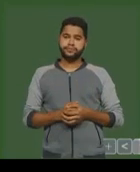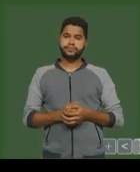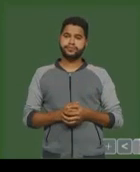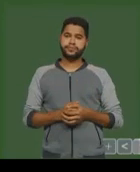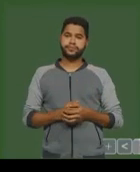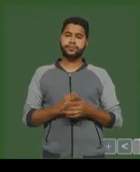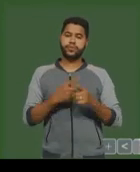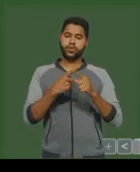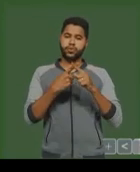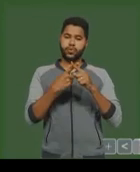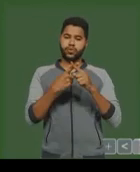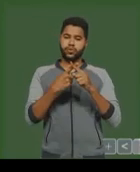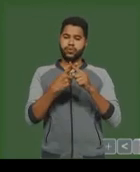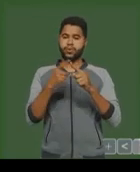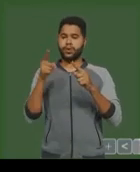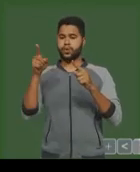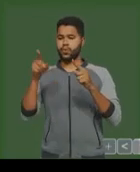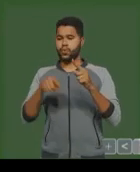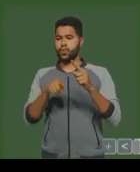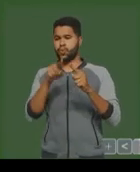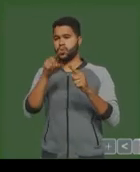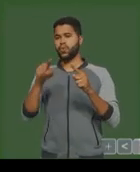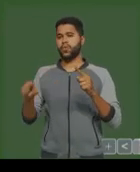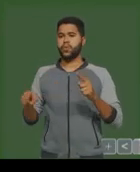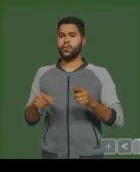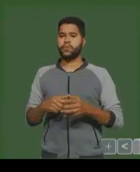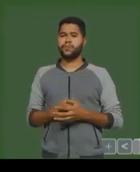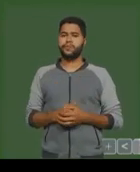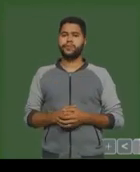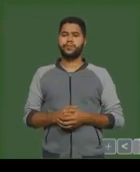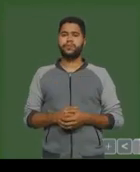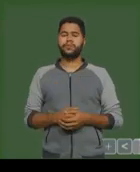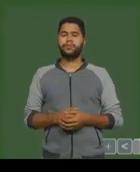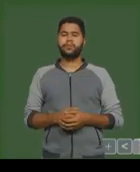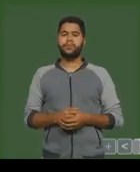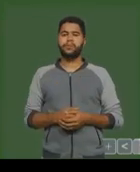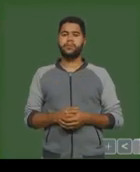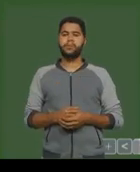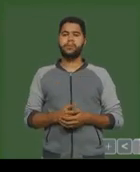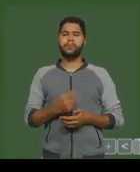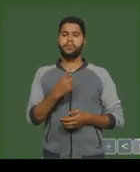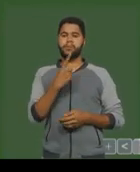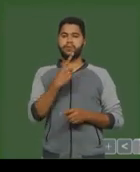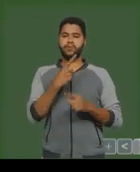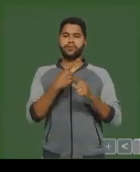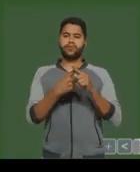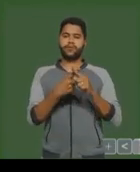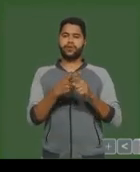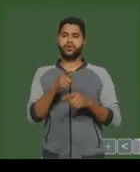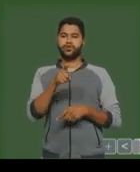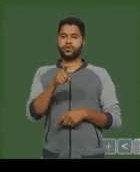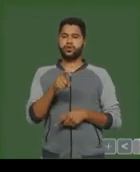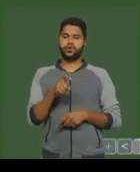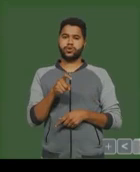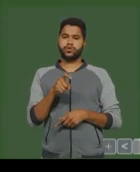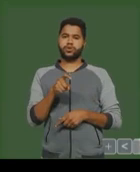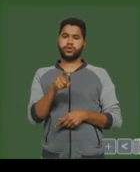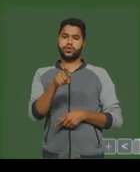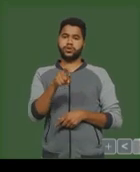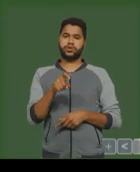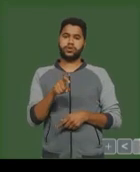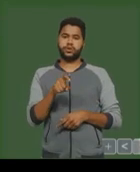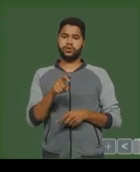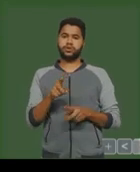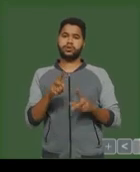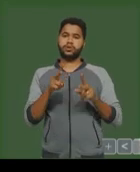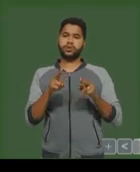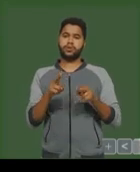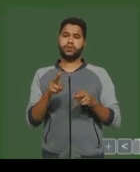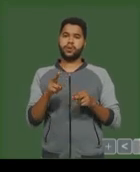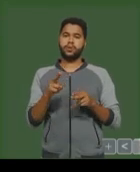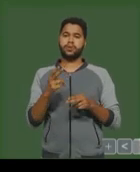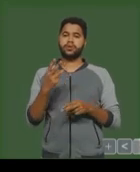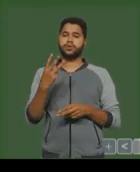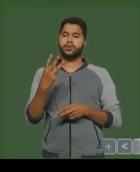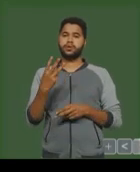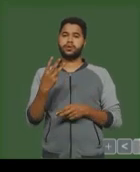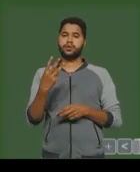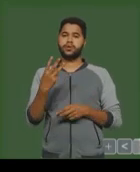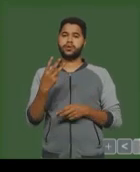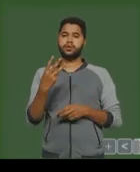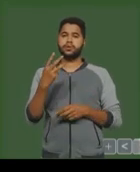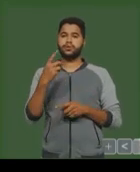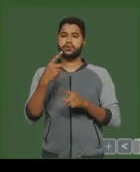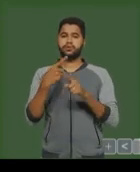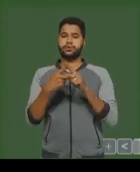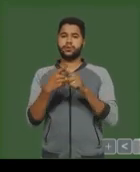multiplicar cruzado, né? Tem gente que até indica assim, ó, 1 vezes x dá x igual 3 vezes 10,